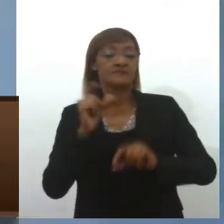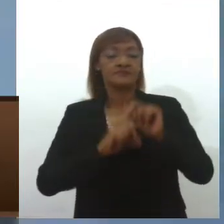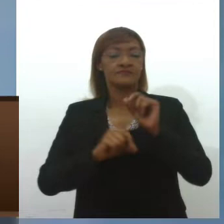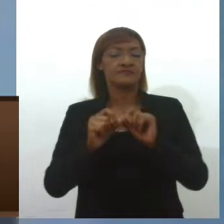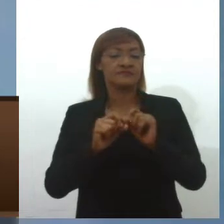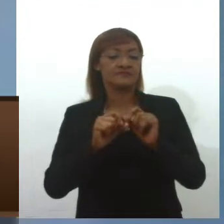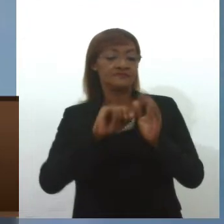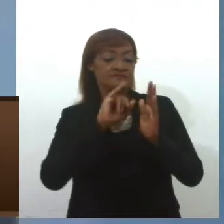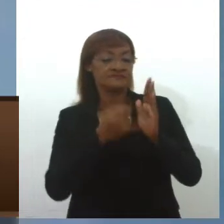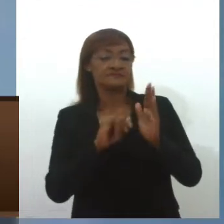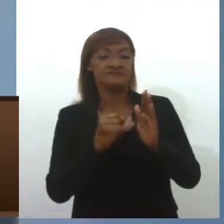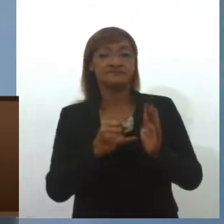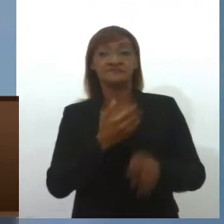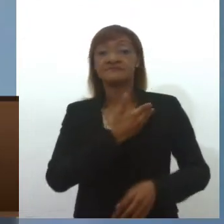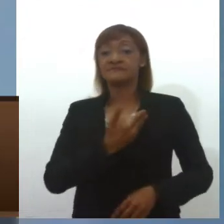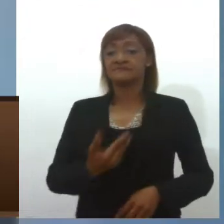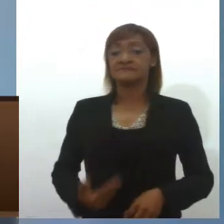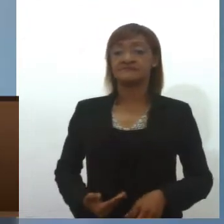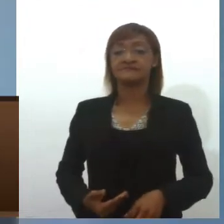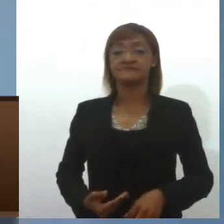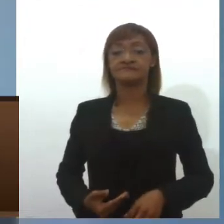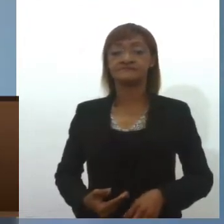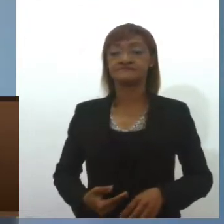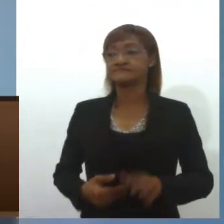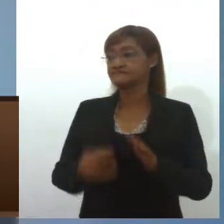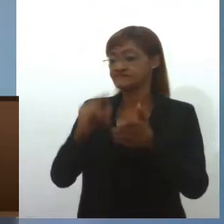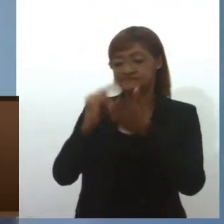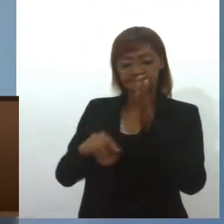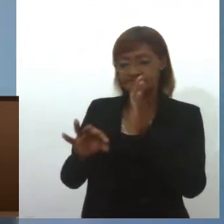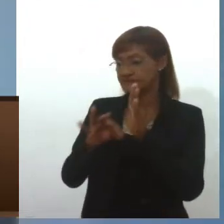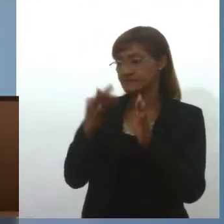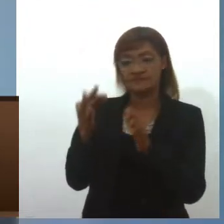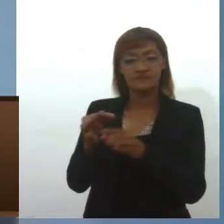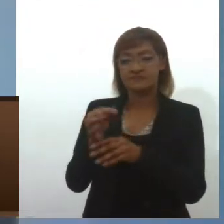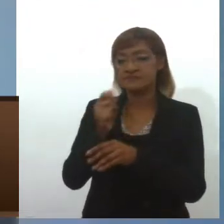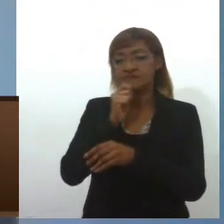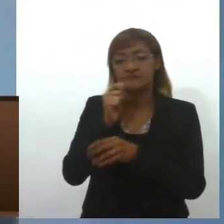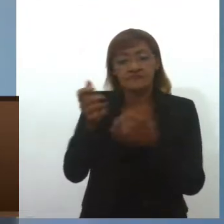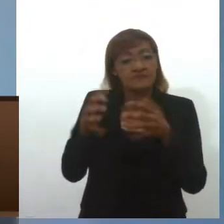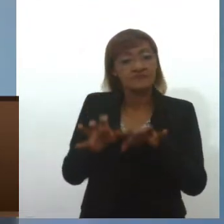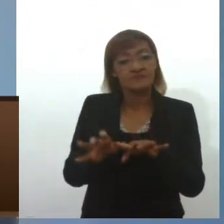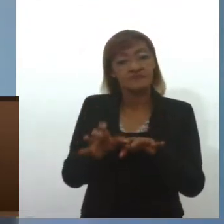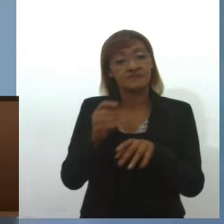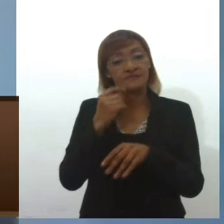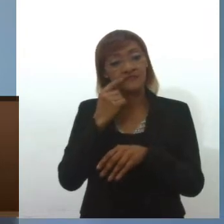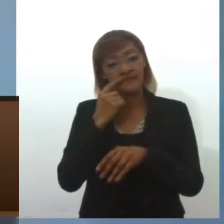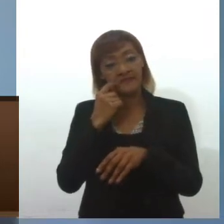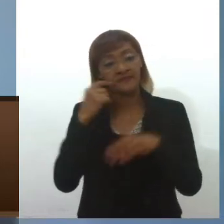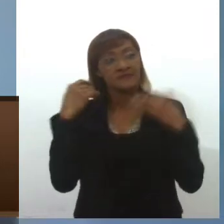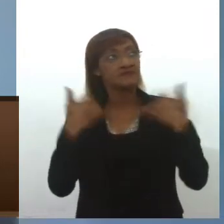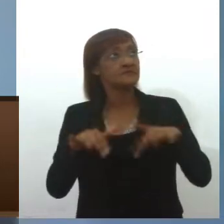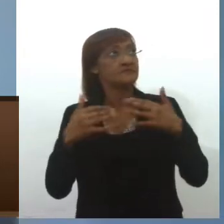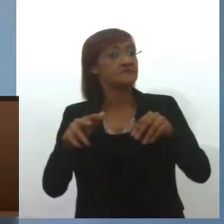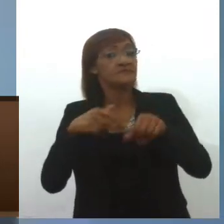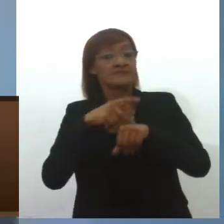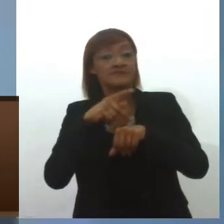o governo sequer cogita não pagar esses juros, é aí que a imagem do país é arruinada. Mas veja